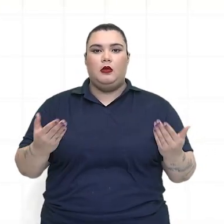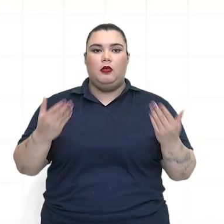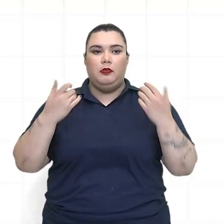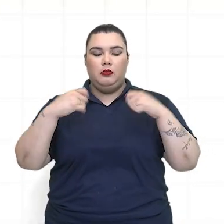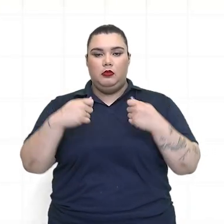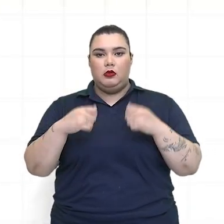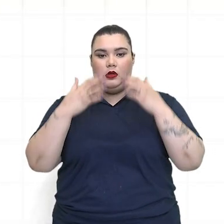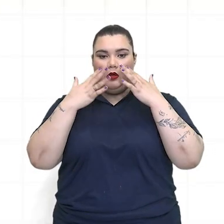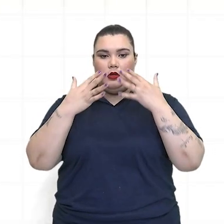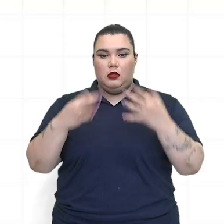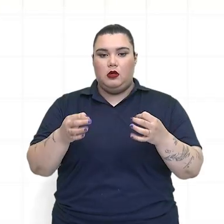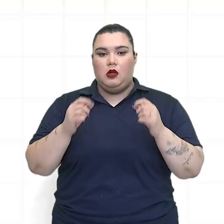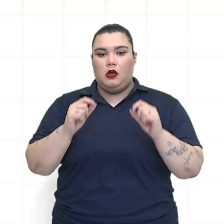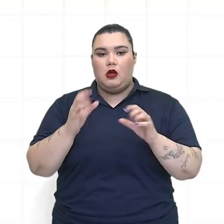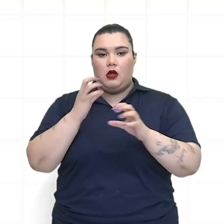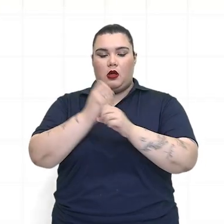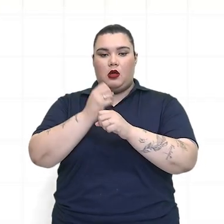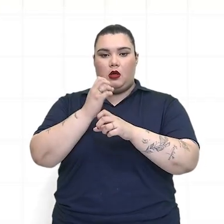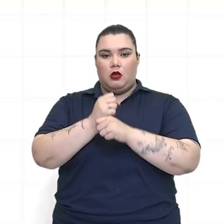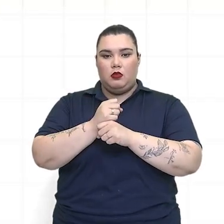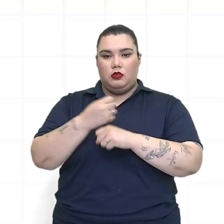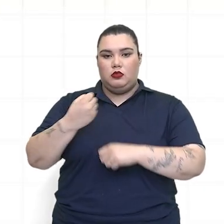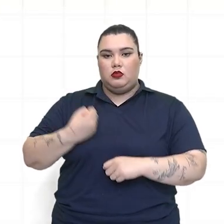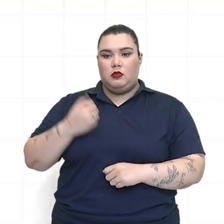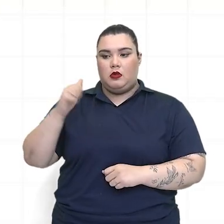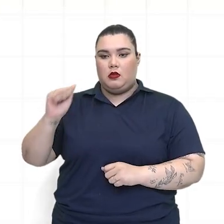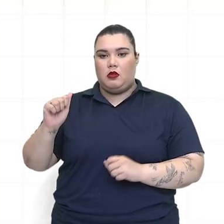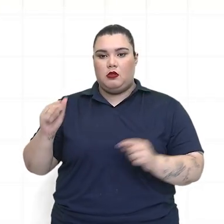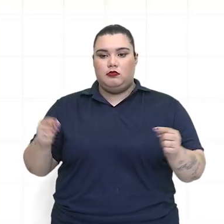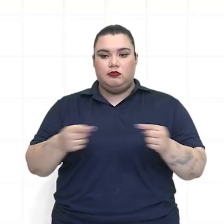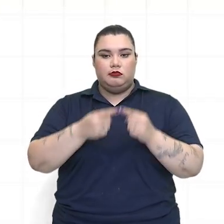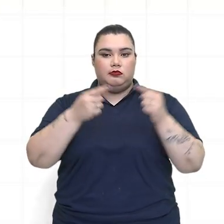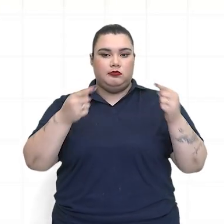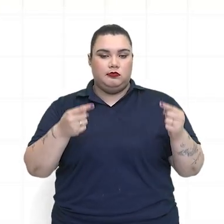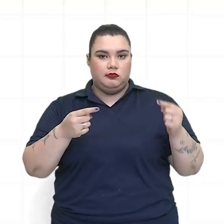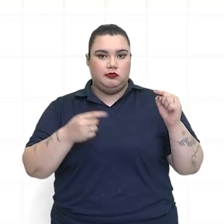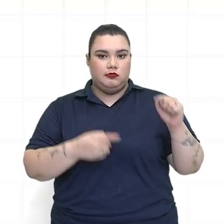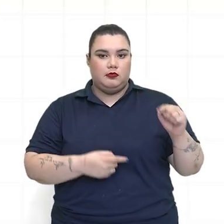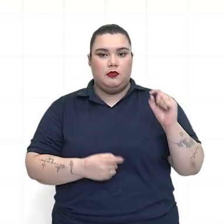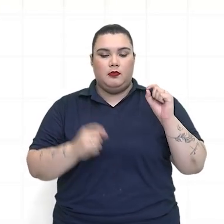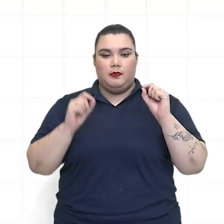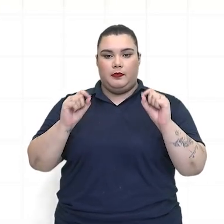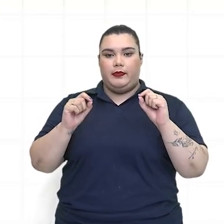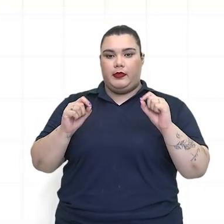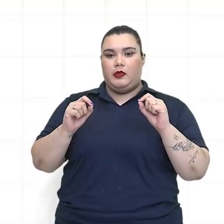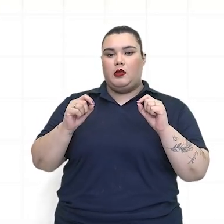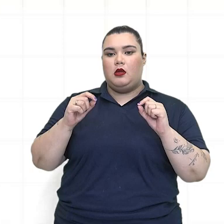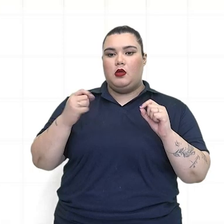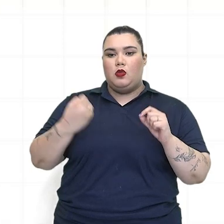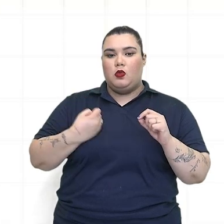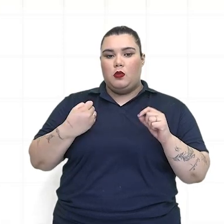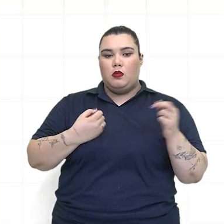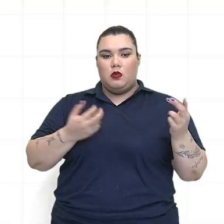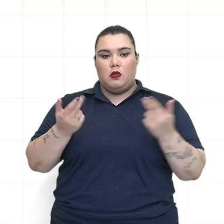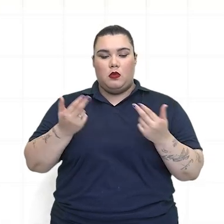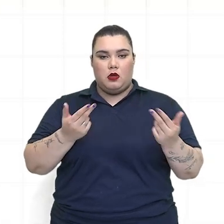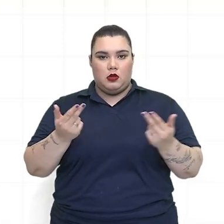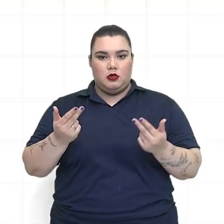uma atenção, que é calcular o valor de A para a igualdade, né? Estamos falando de igualdade entre números